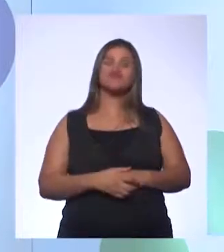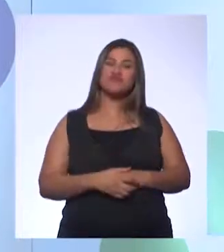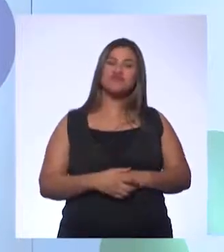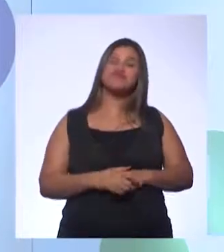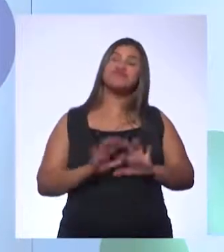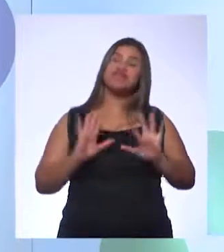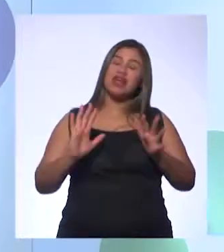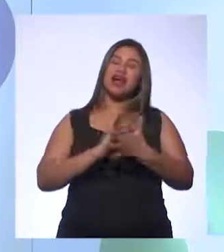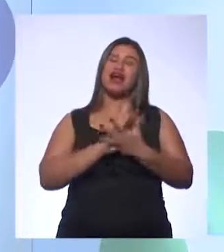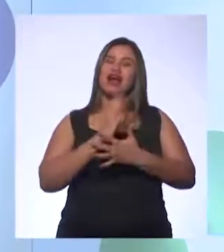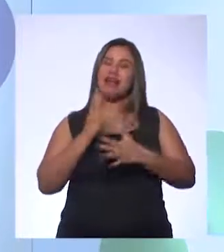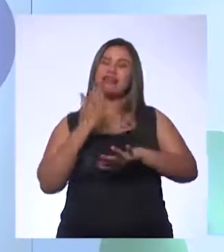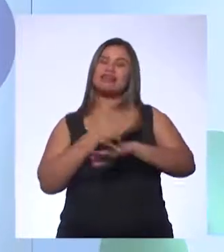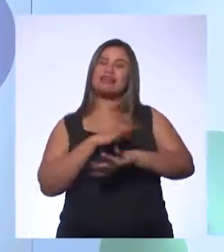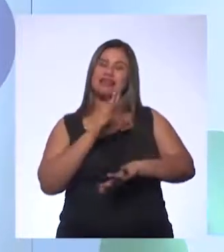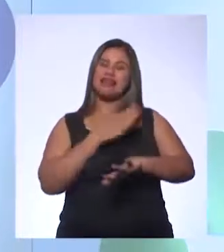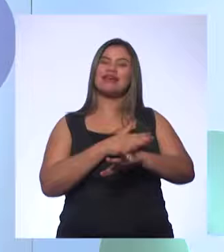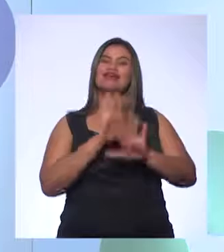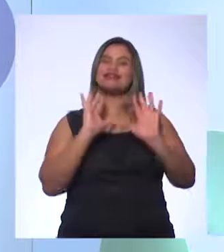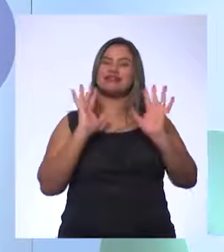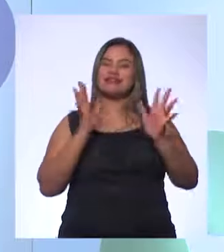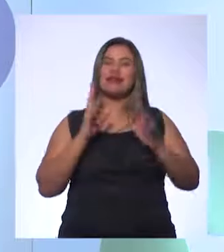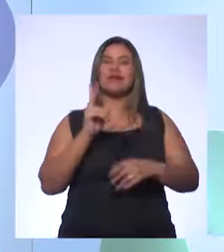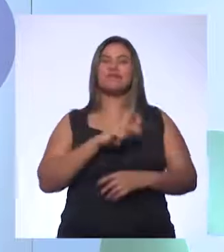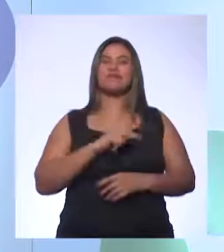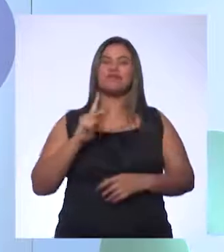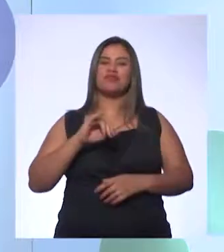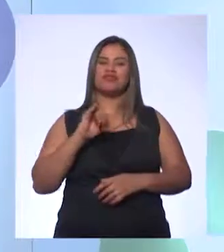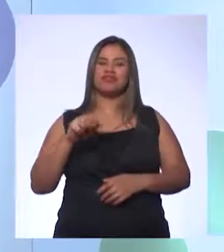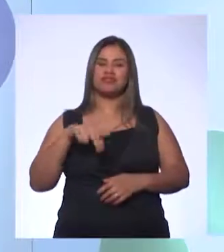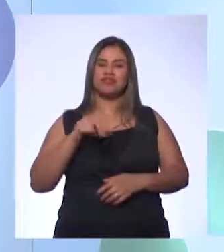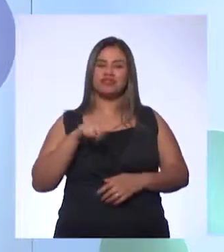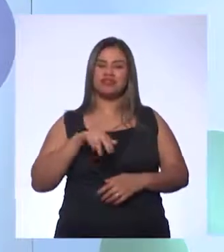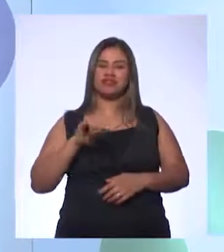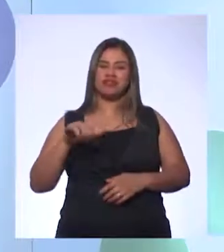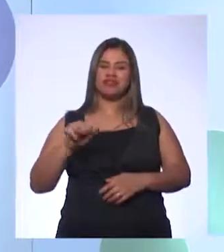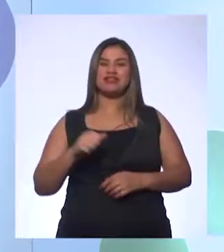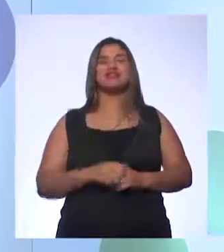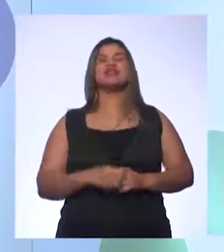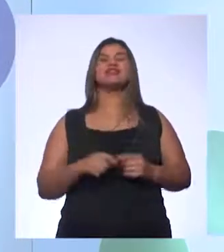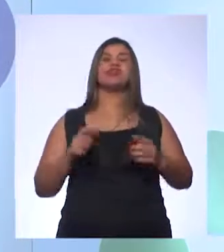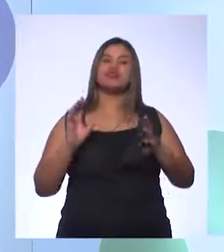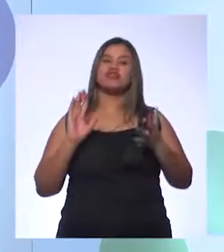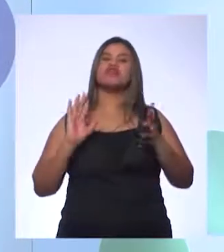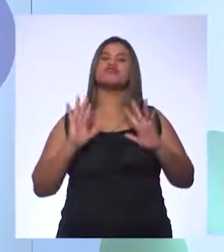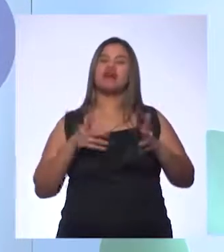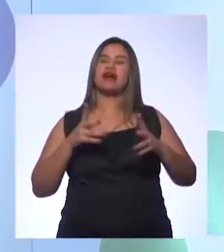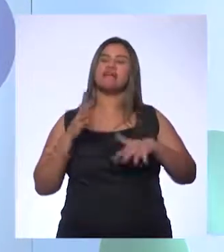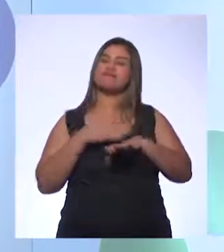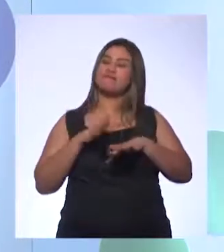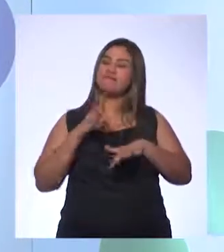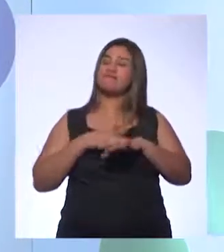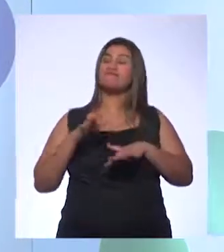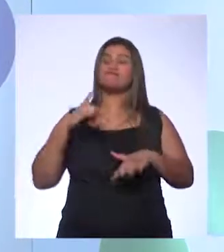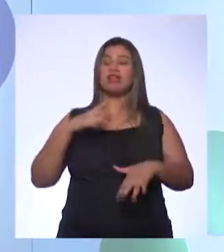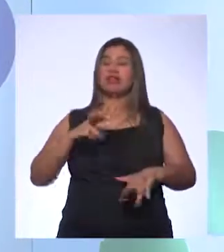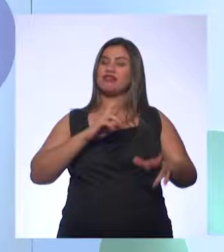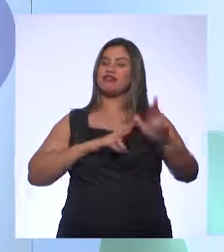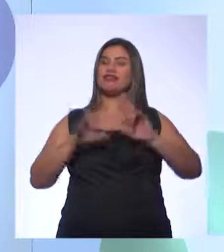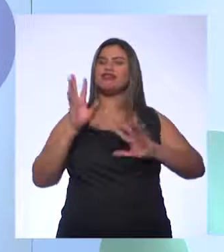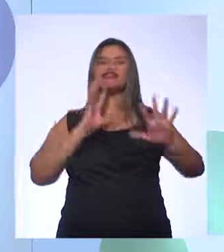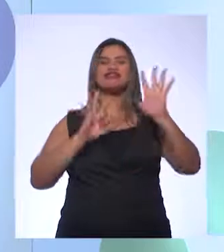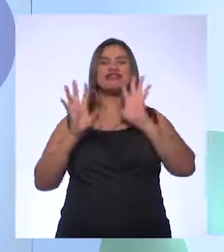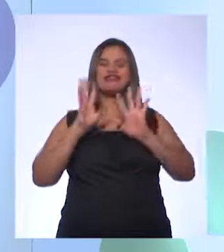já fizemos alguns testes. Uma professora Janaína, né? Outros professores já testaram essa ferramenta. E, olha, resultados bem legais.